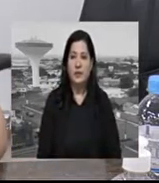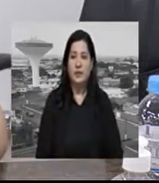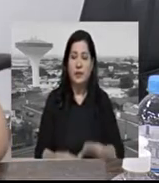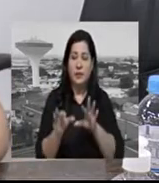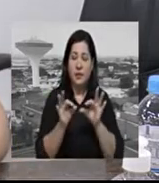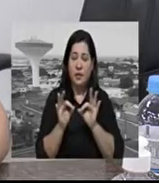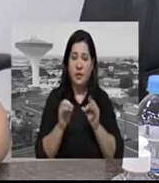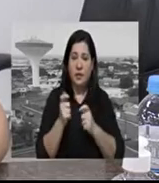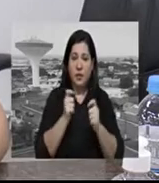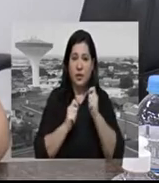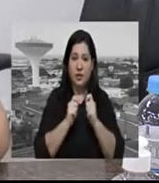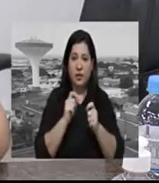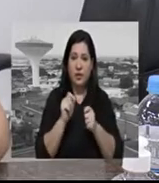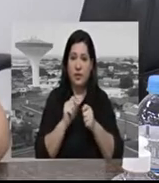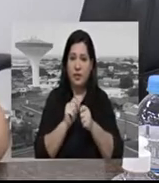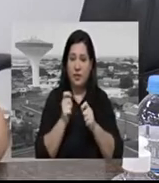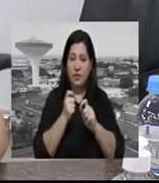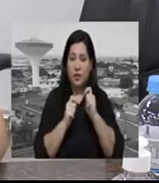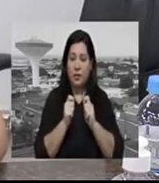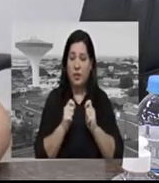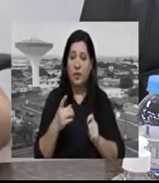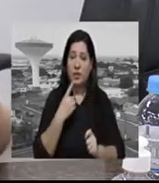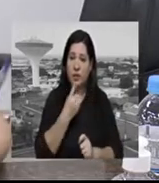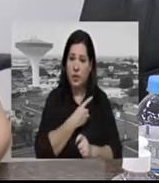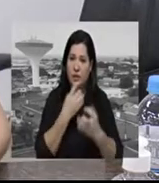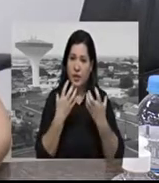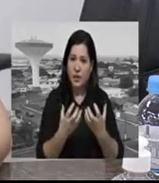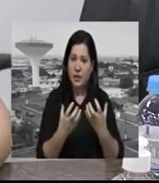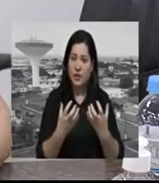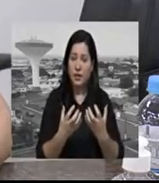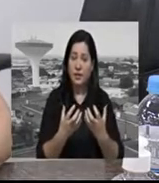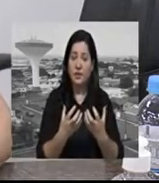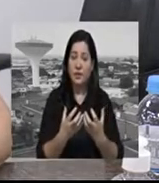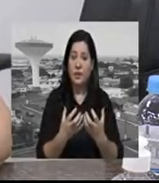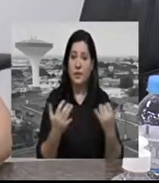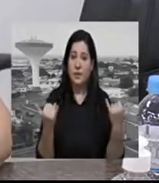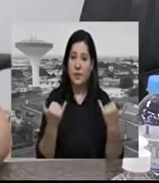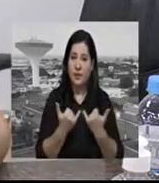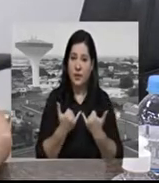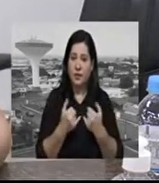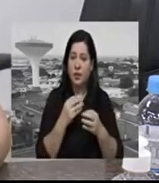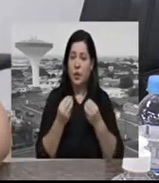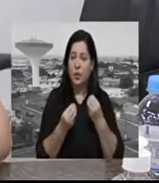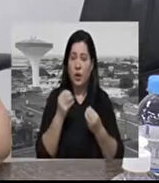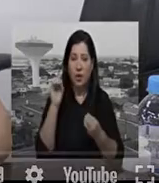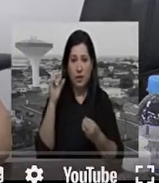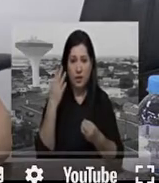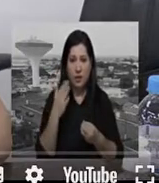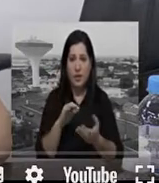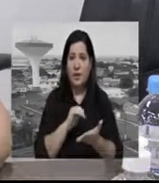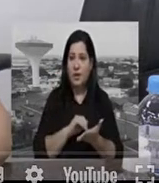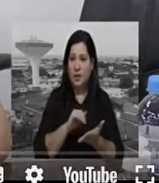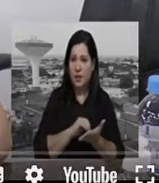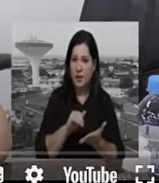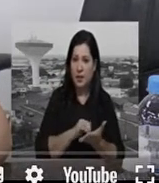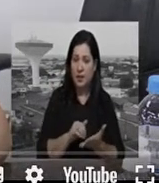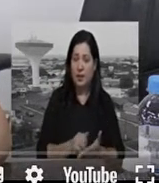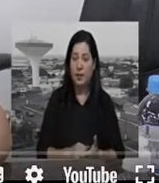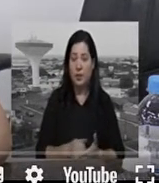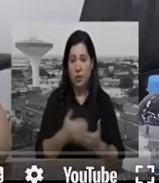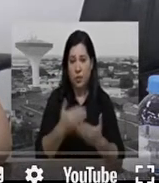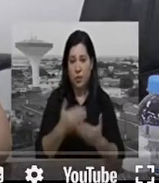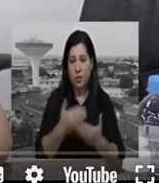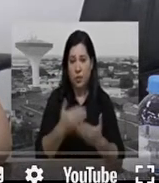gestão Municipal e a gente pede informações para saber como é que essa secretaria tá funcionando né esses dois aqui alimentos dão conta disso